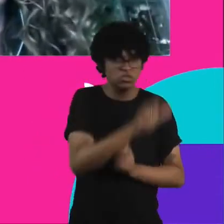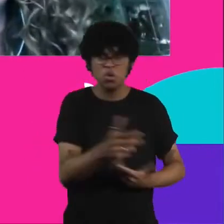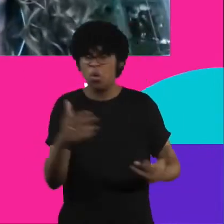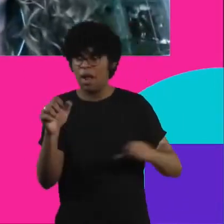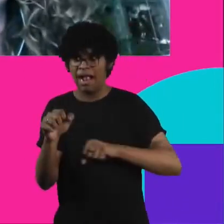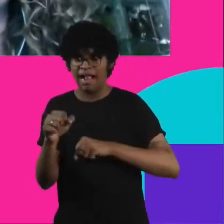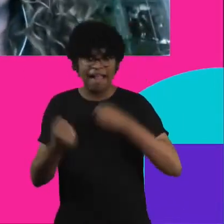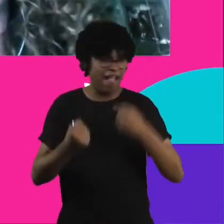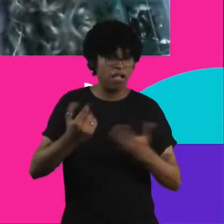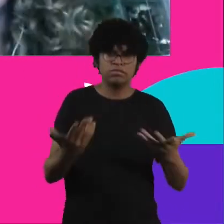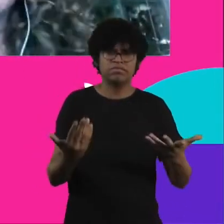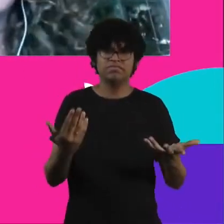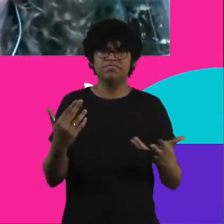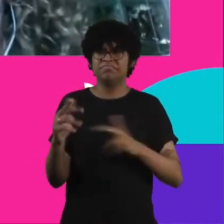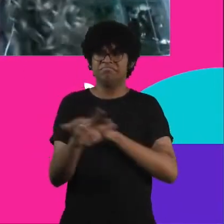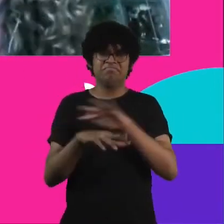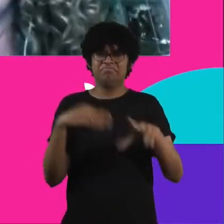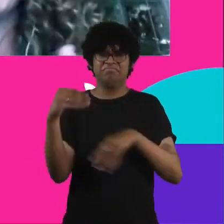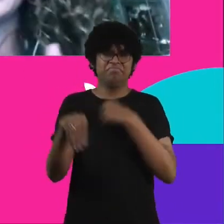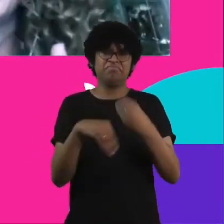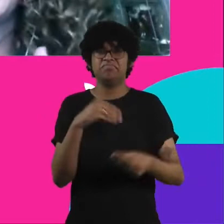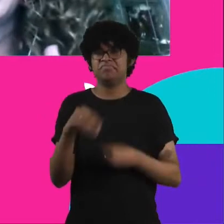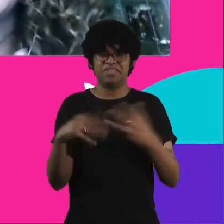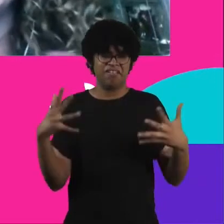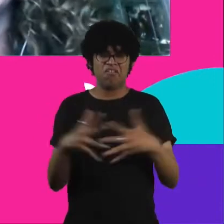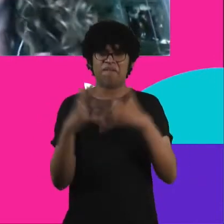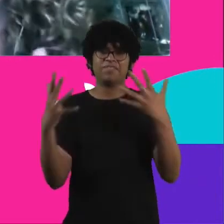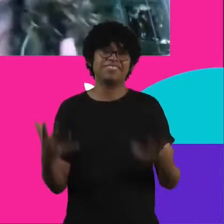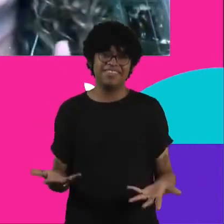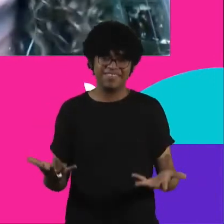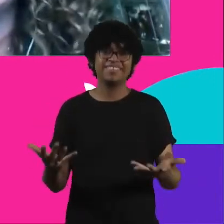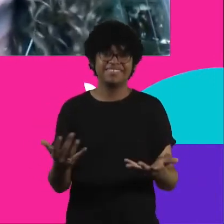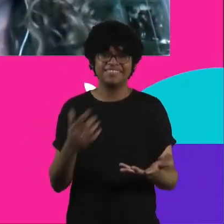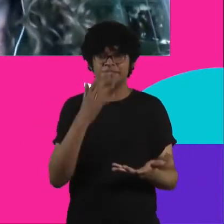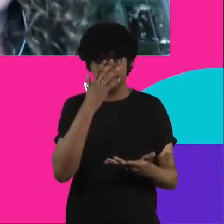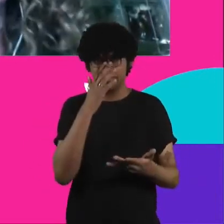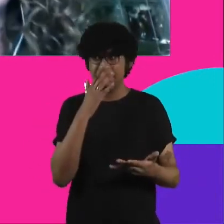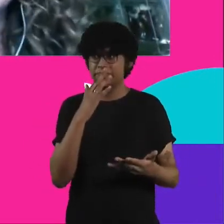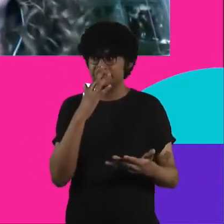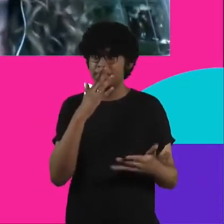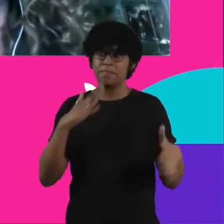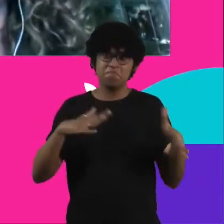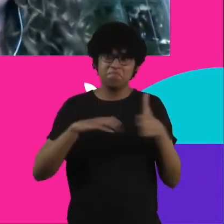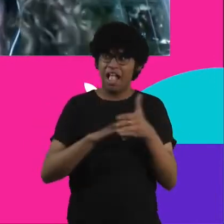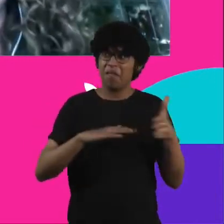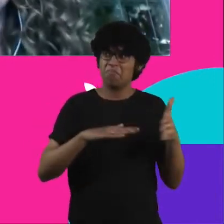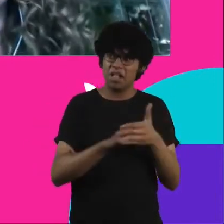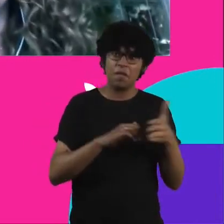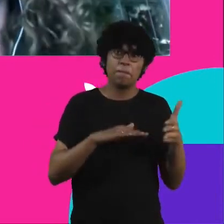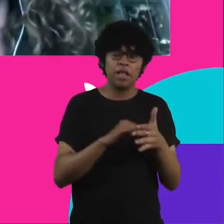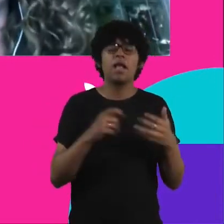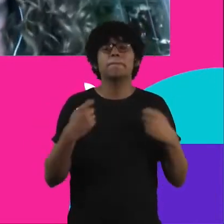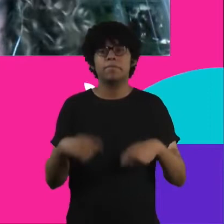né? E, ou seja, né, foi uma super confusão ali no início, né? Tinha muitos acidentes, até que foi necessário, então, se